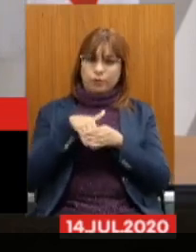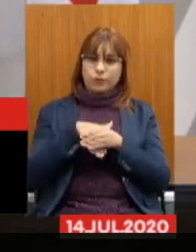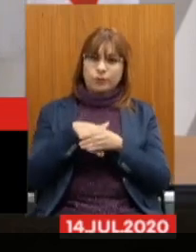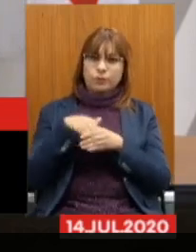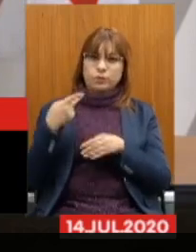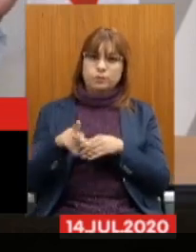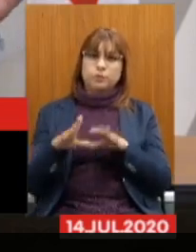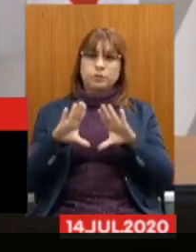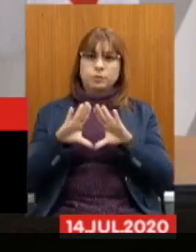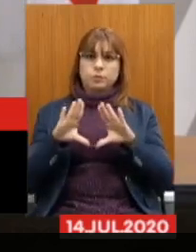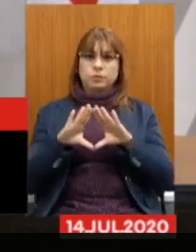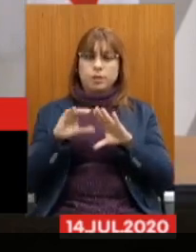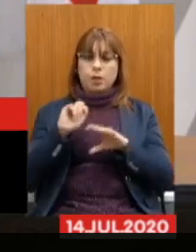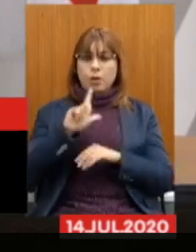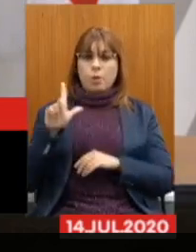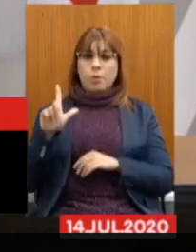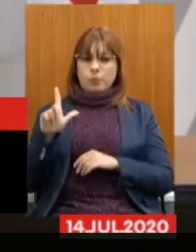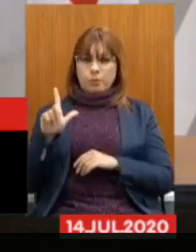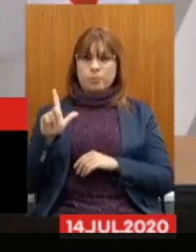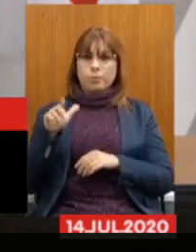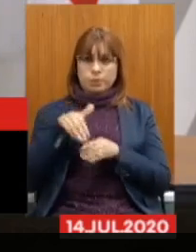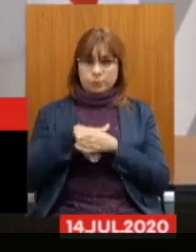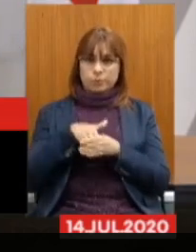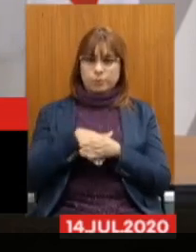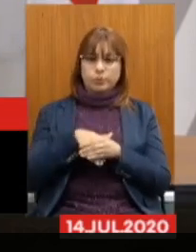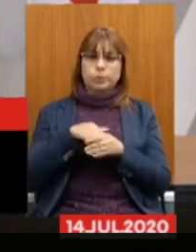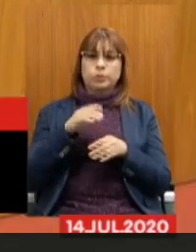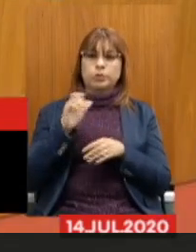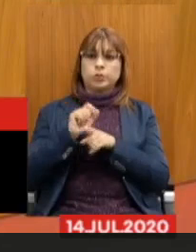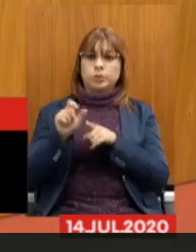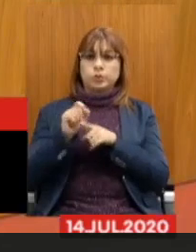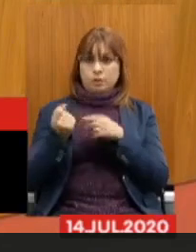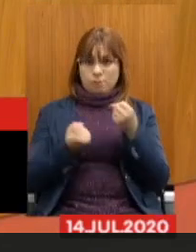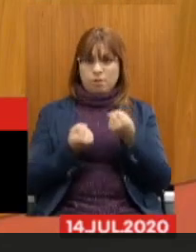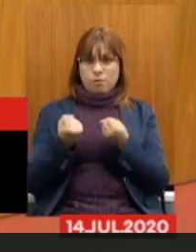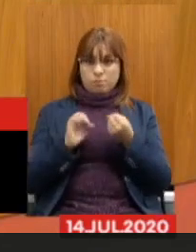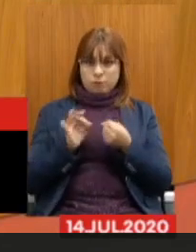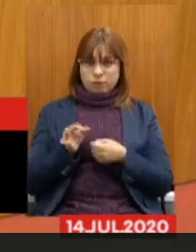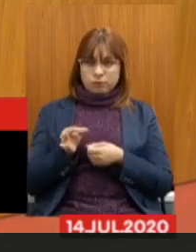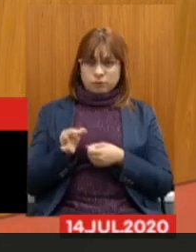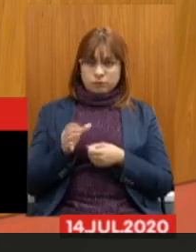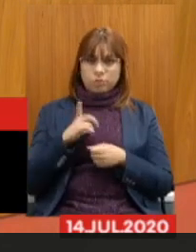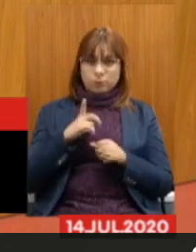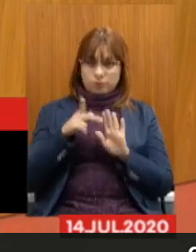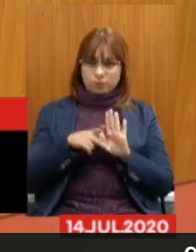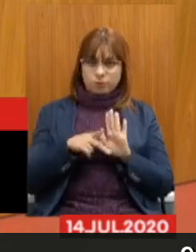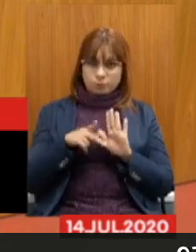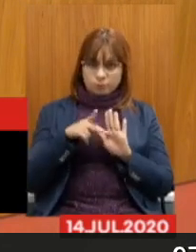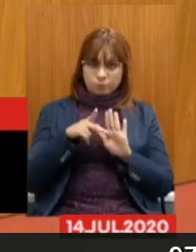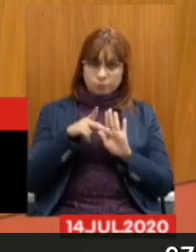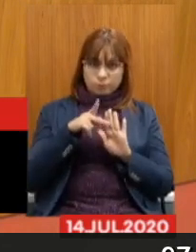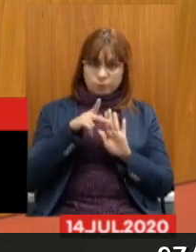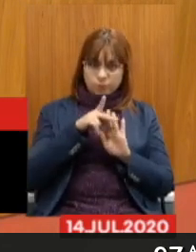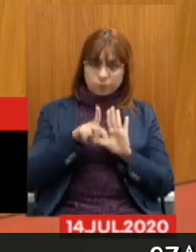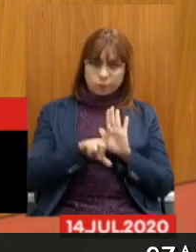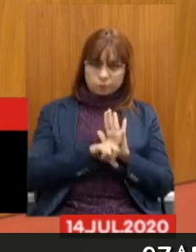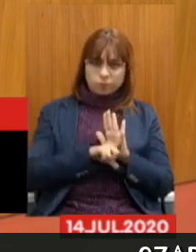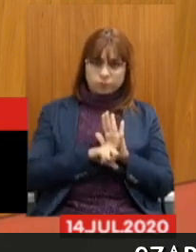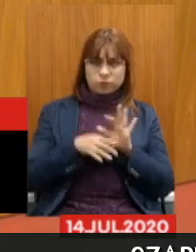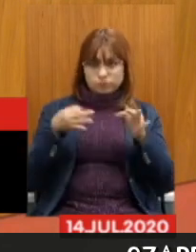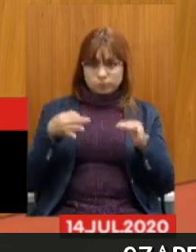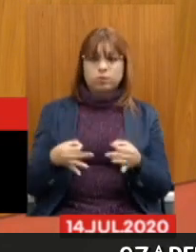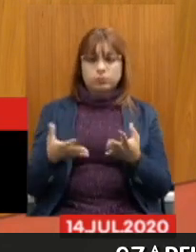do aumento do imposto para as locadoras, não é isso? Tem um projeto de lei. tem um projeto de lei, que seria muito